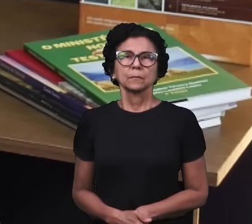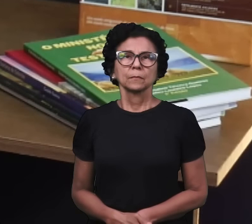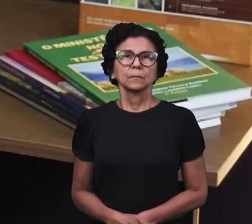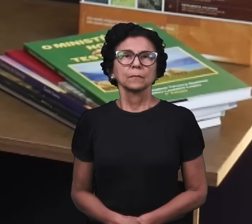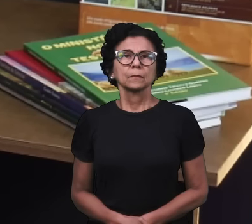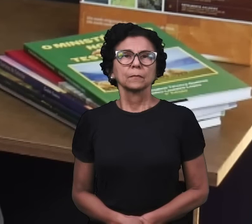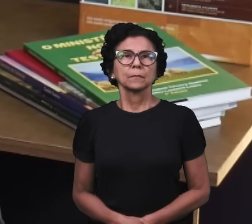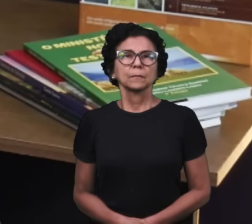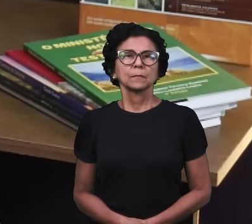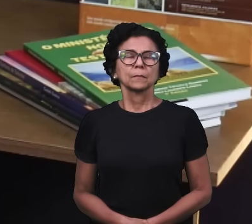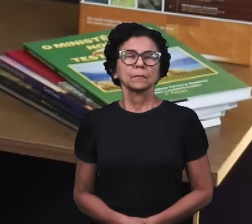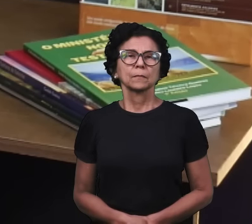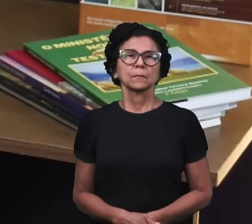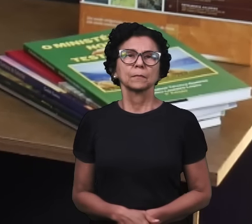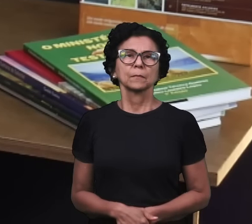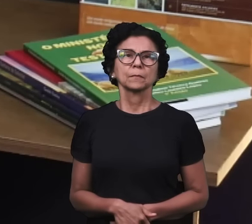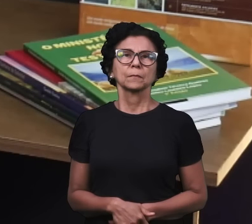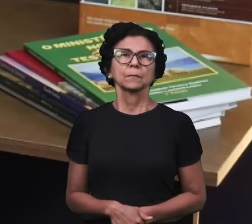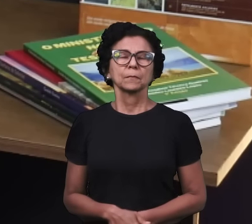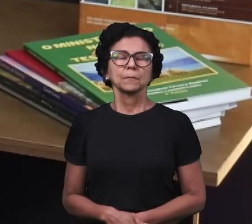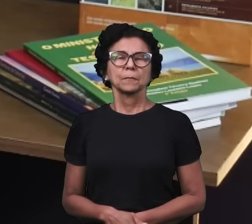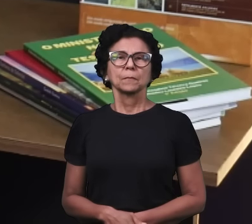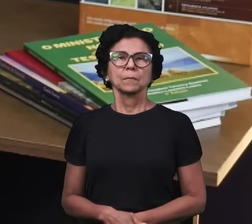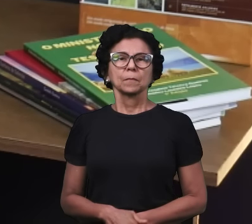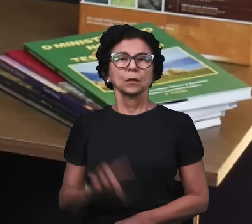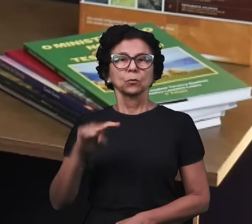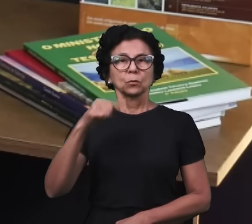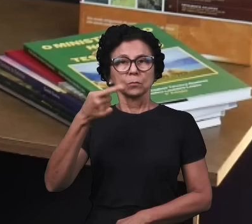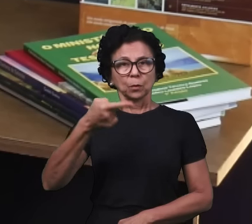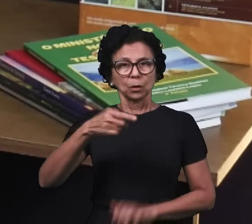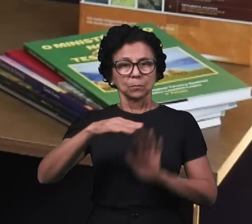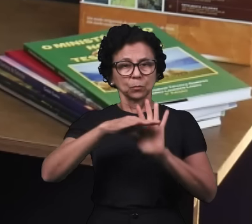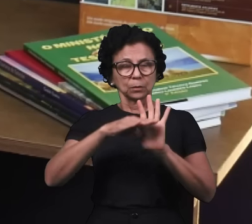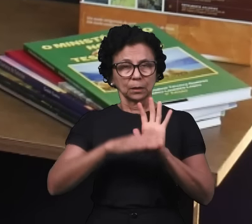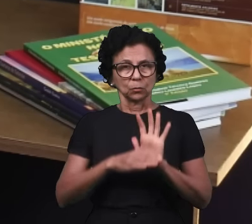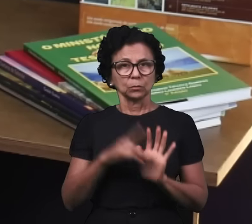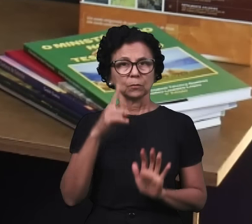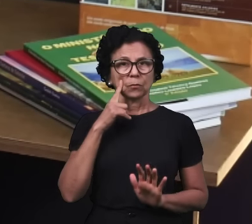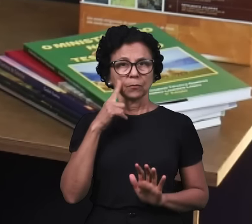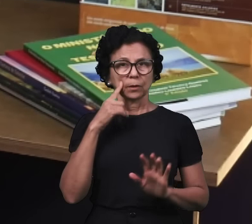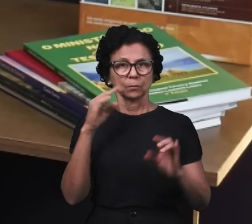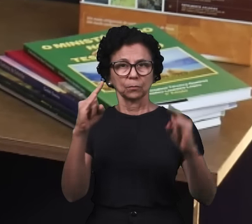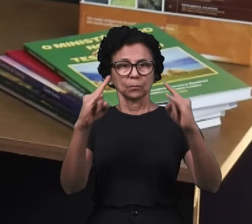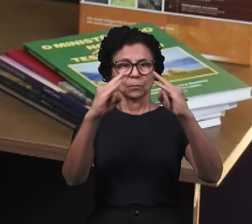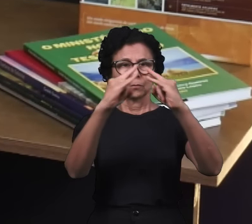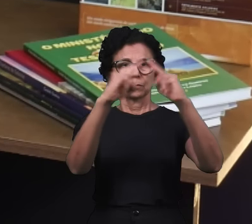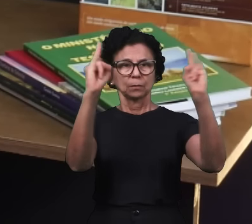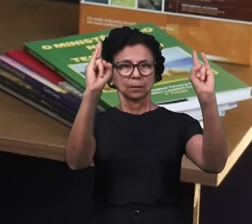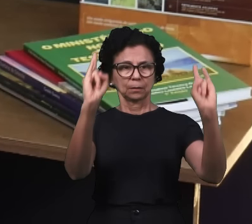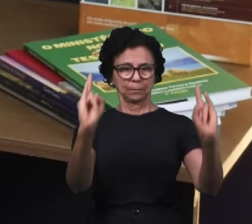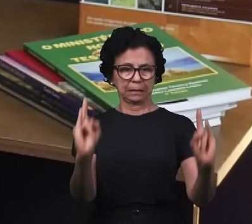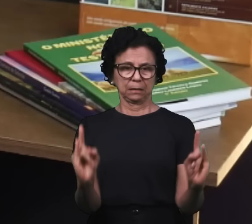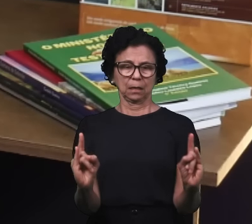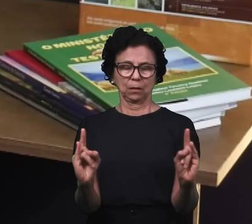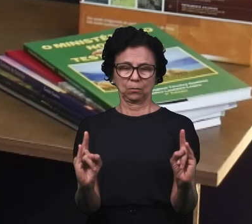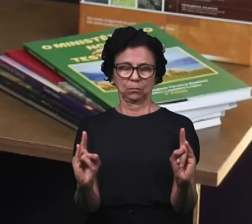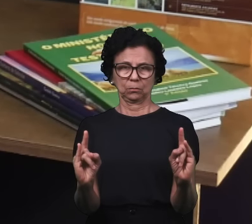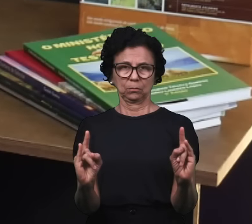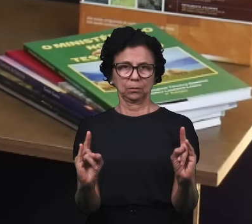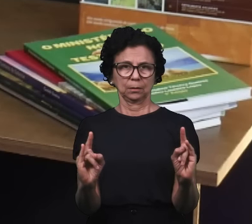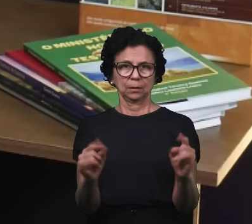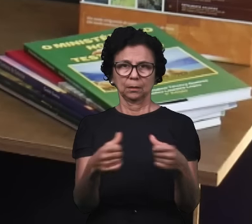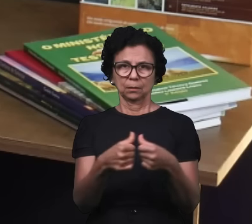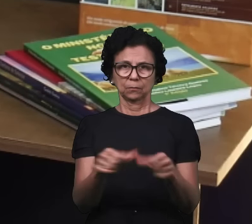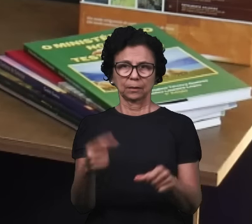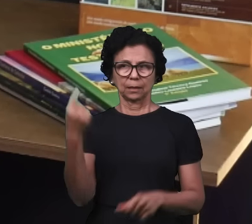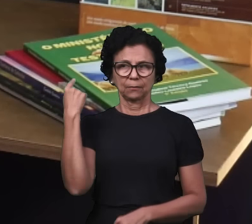o tabernáculo, e nós vamos ver essa estrutura, porque o tabernáculo ele não ficava atrás, nem do lado, mas ele